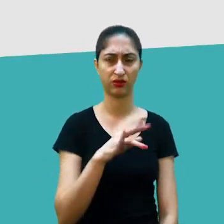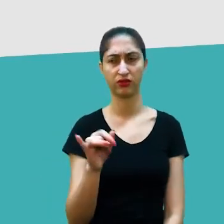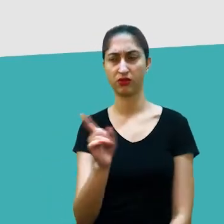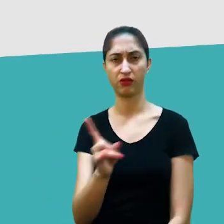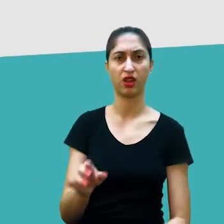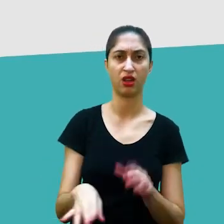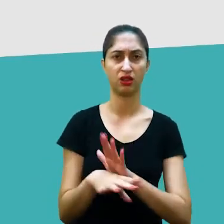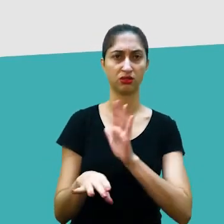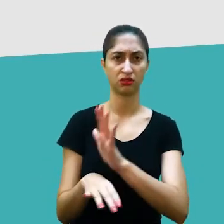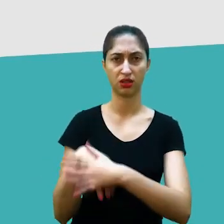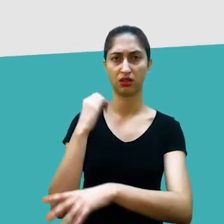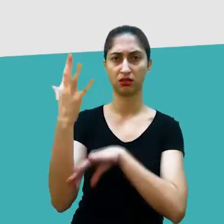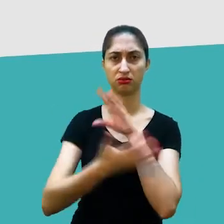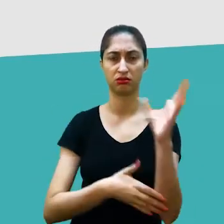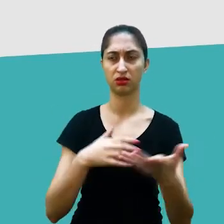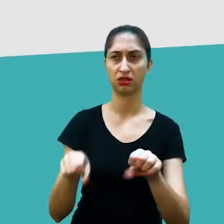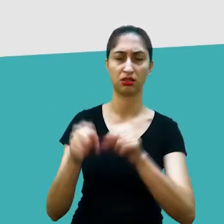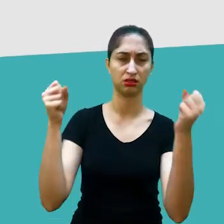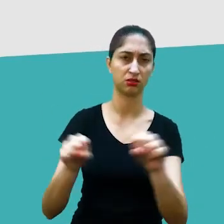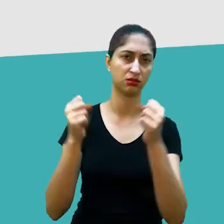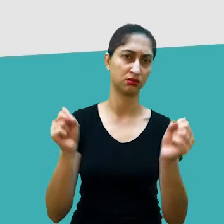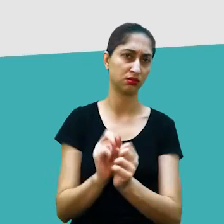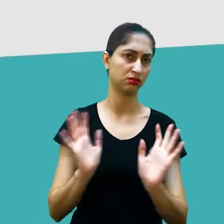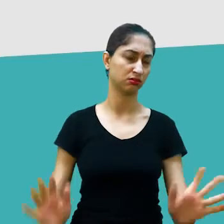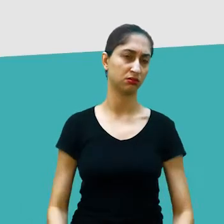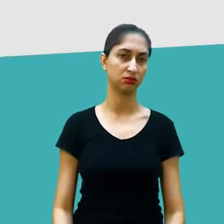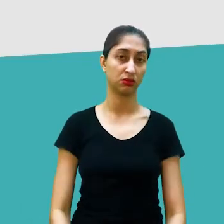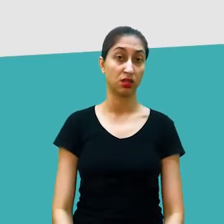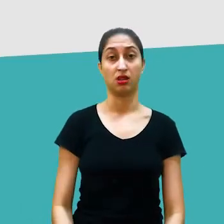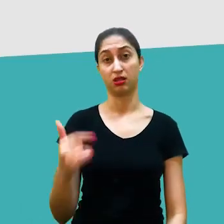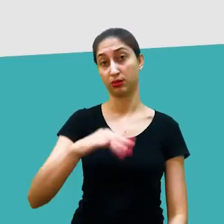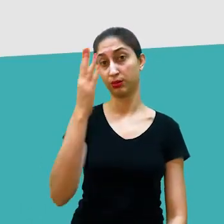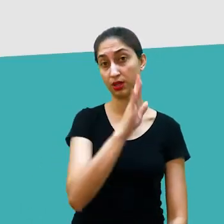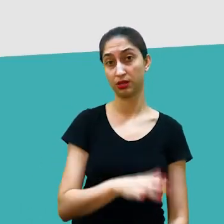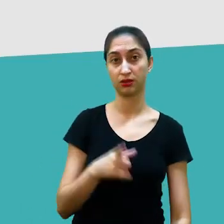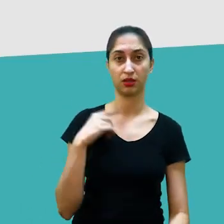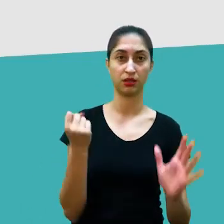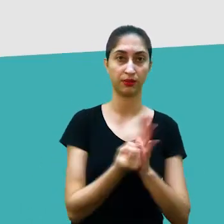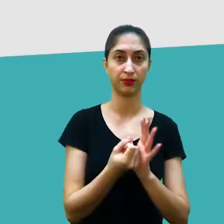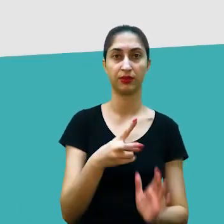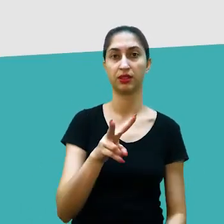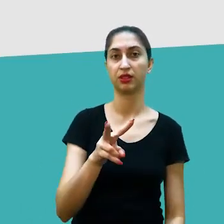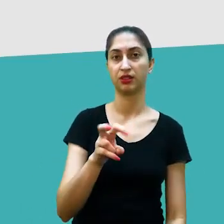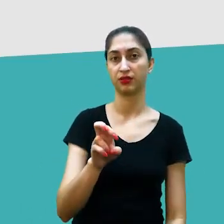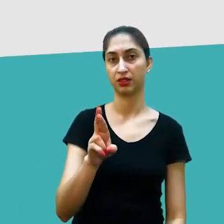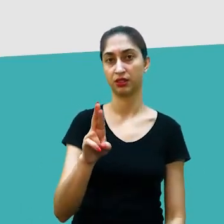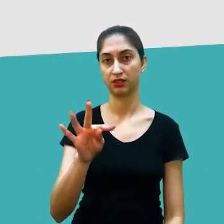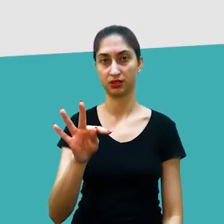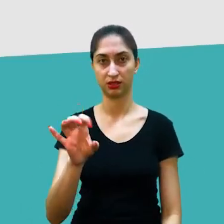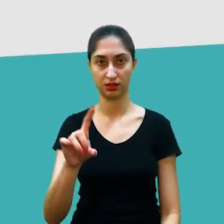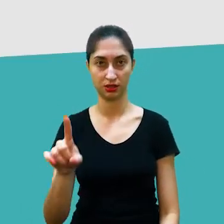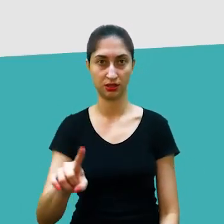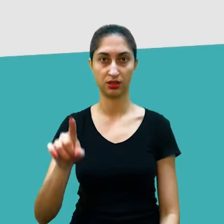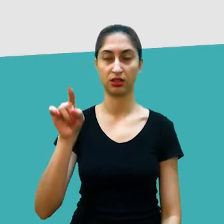cadeia destrutiva, né? Por exemplo, a gente tem um exemplo legal no mercado brasileiro, que é a marca Vert, que é vendida na